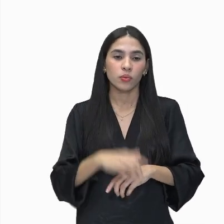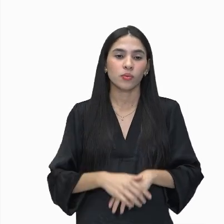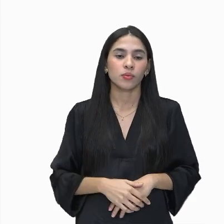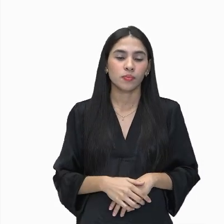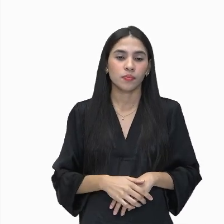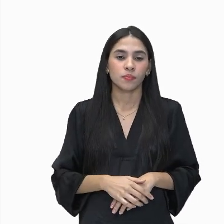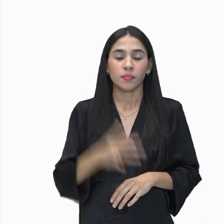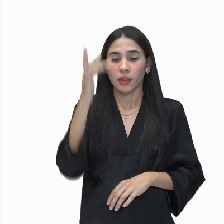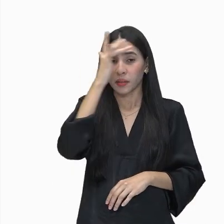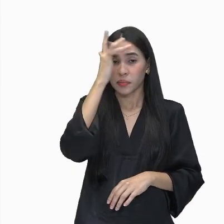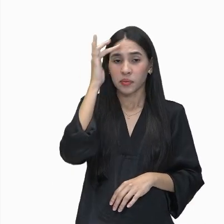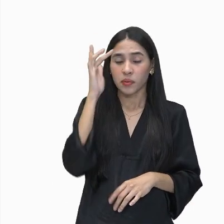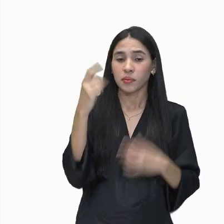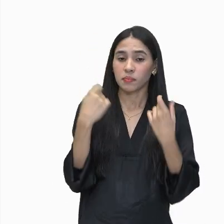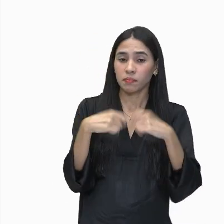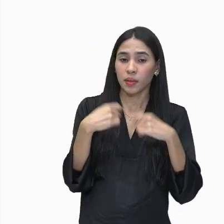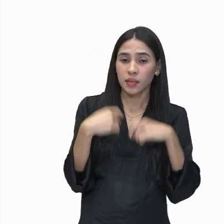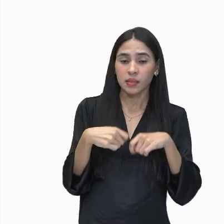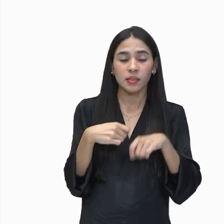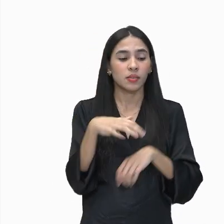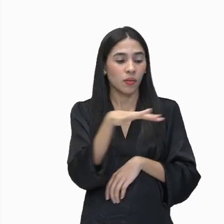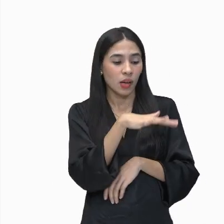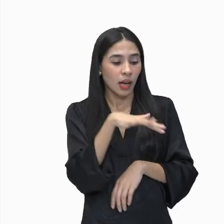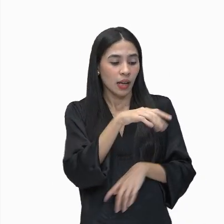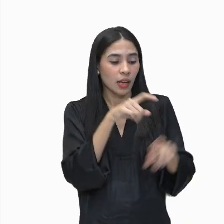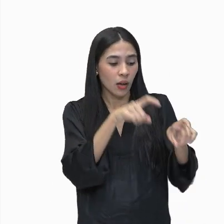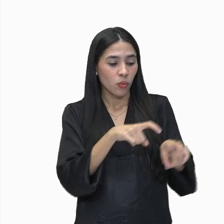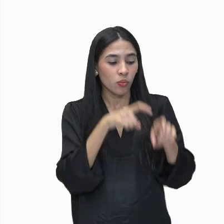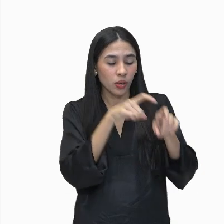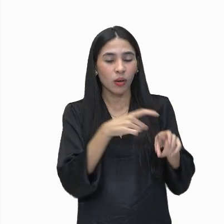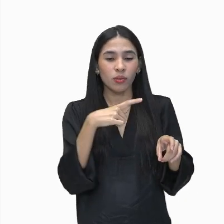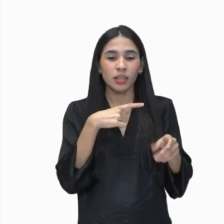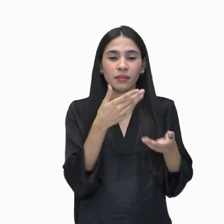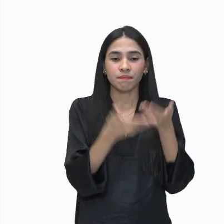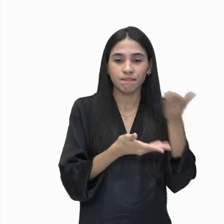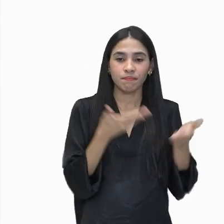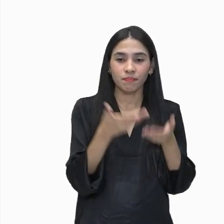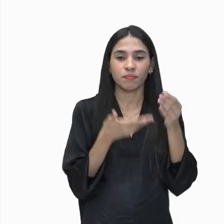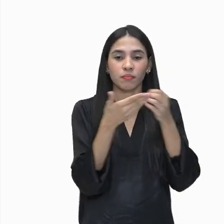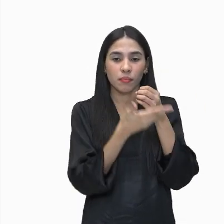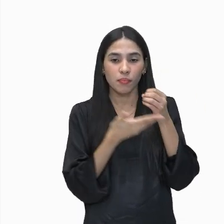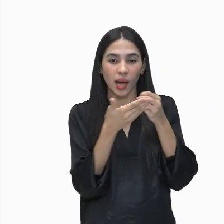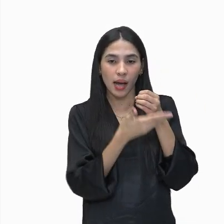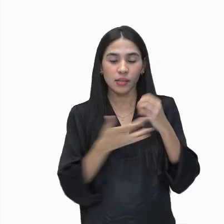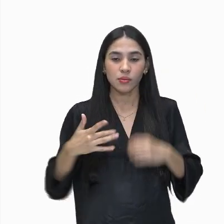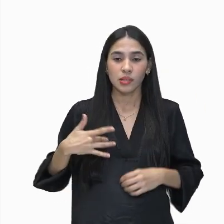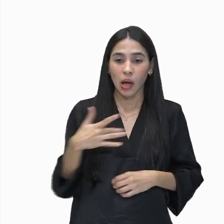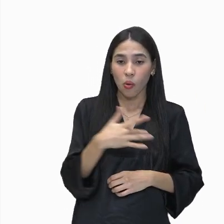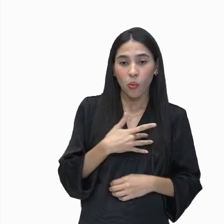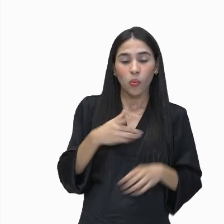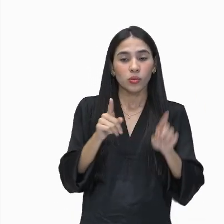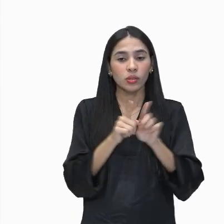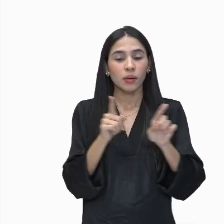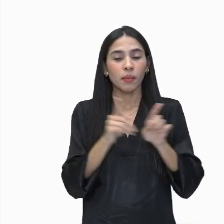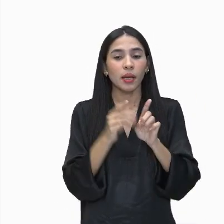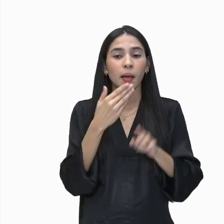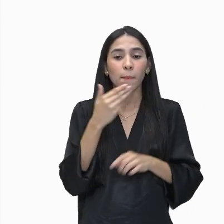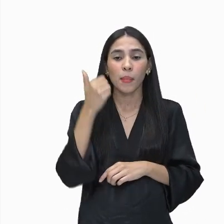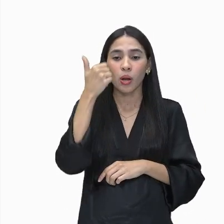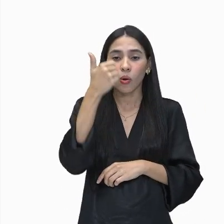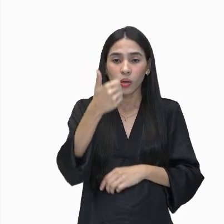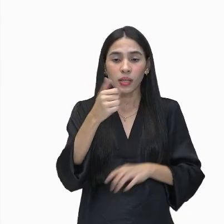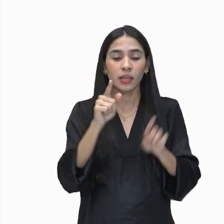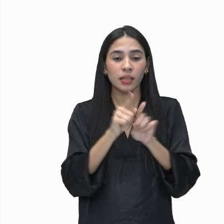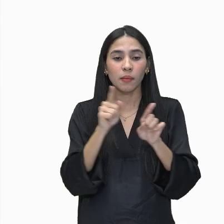pessoas precisam nessas áreas rurais de atendimentos básicos, né, de saúde, melhorias na questão acesso